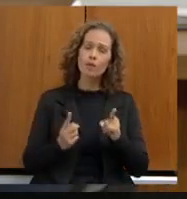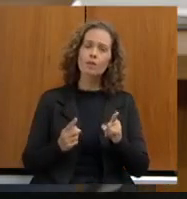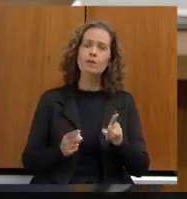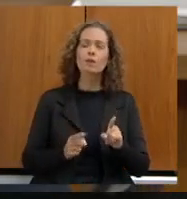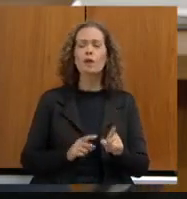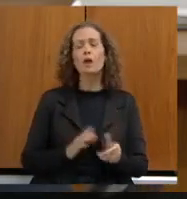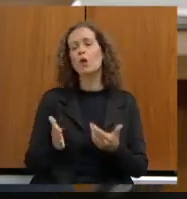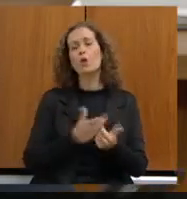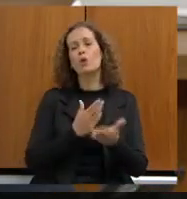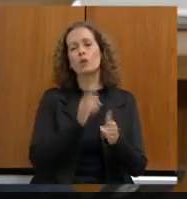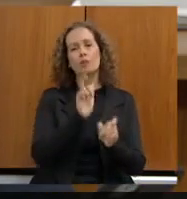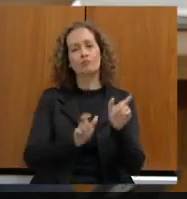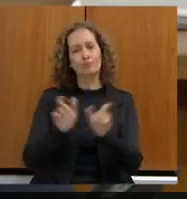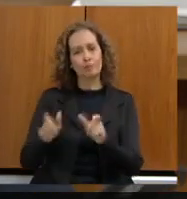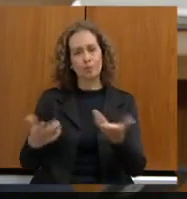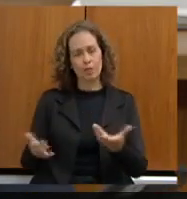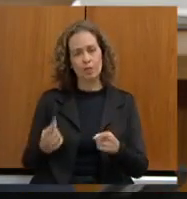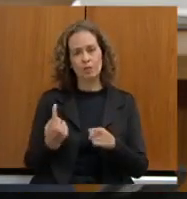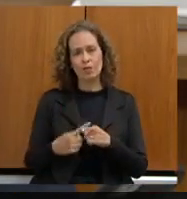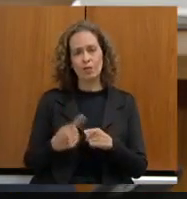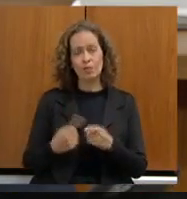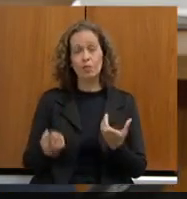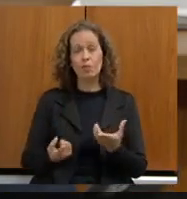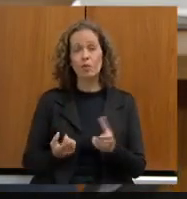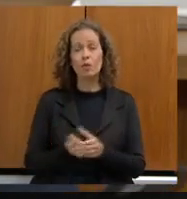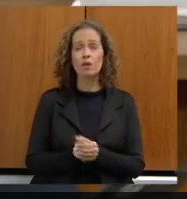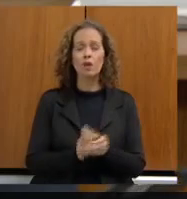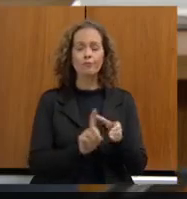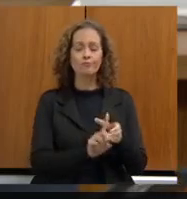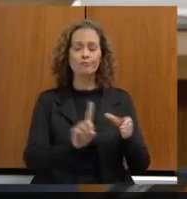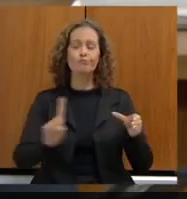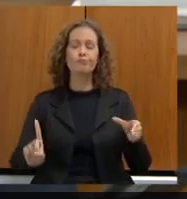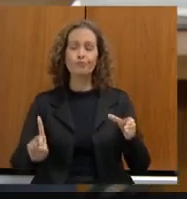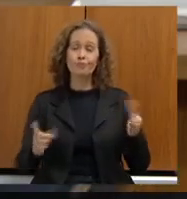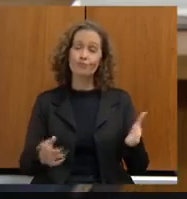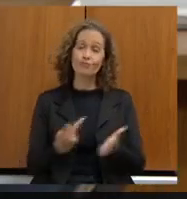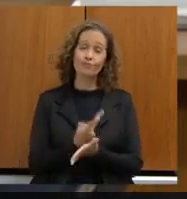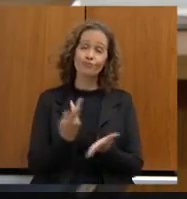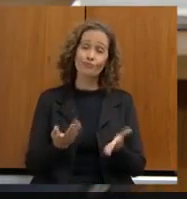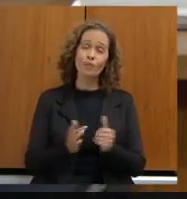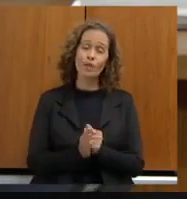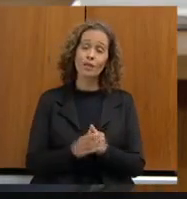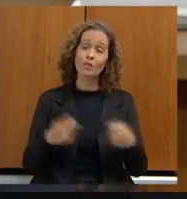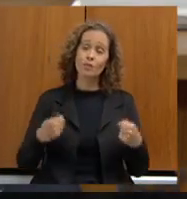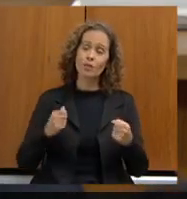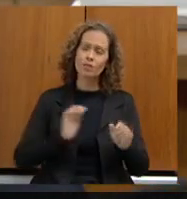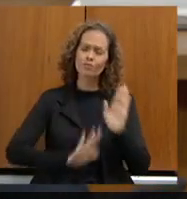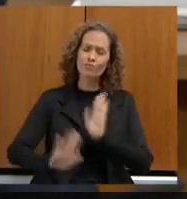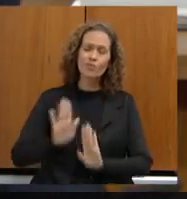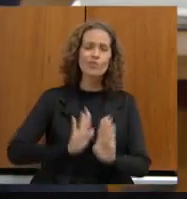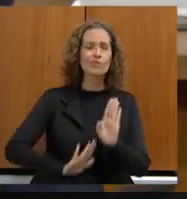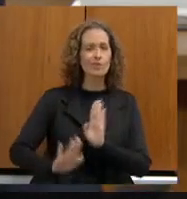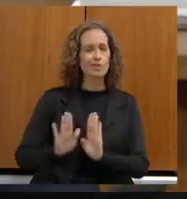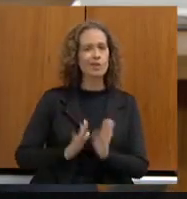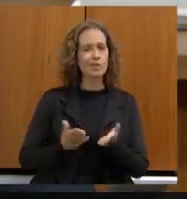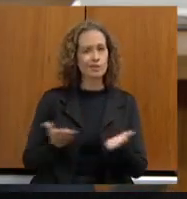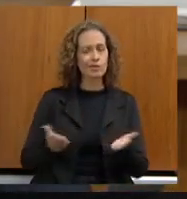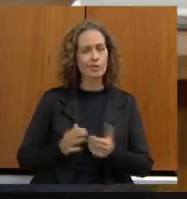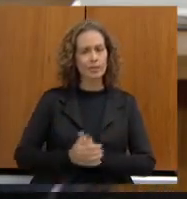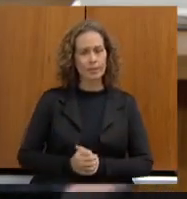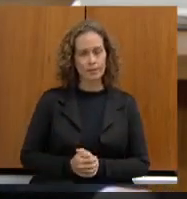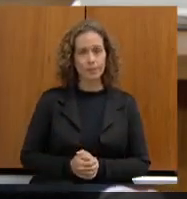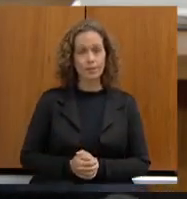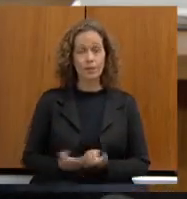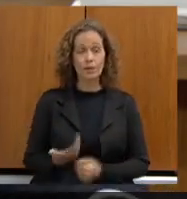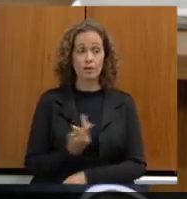forma geral é que a situação da segregação é realmente deprimente e a gente tem que tomar um cuidado muito muito forte com relação a isso é